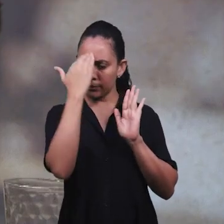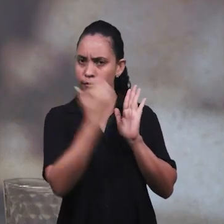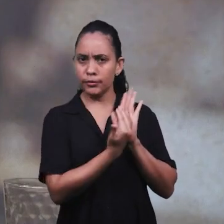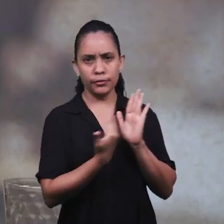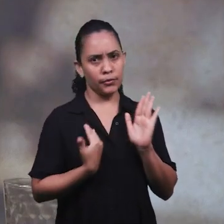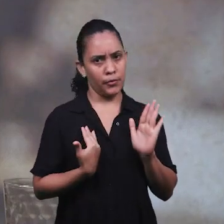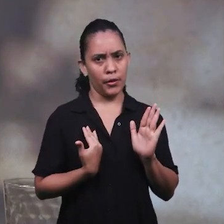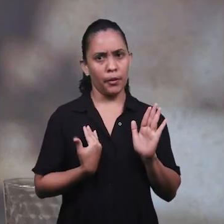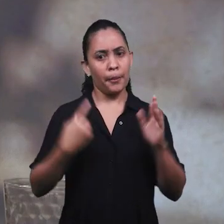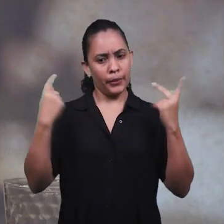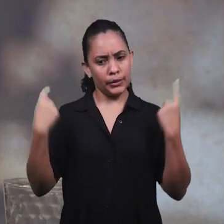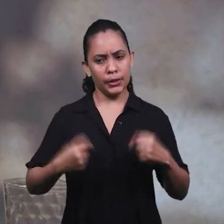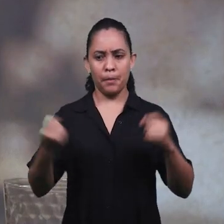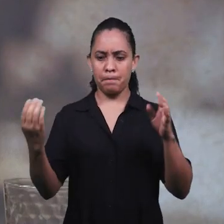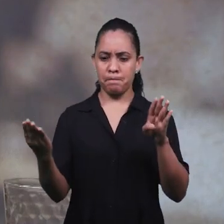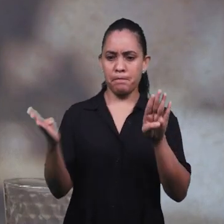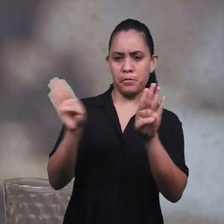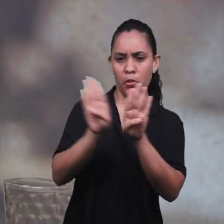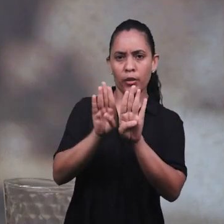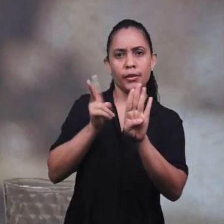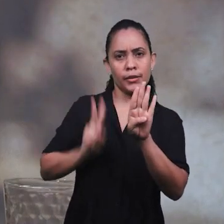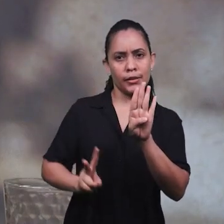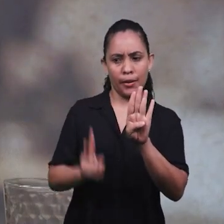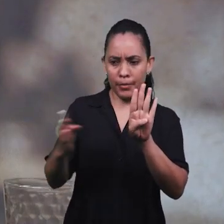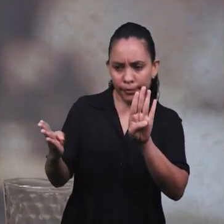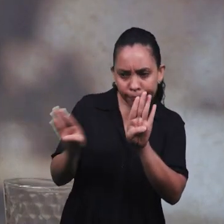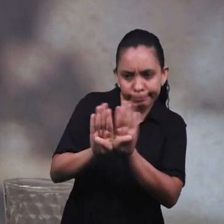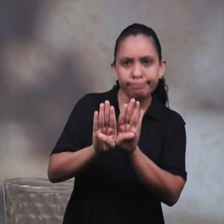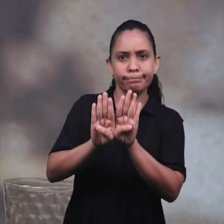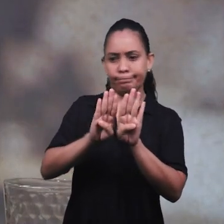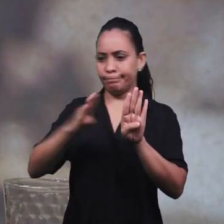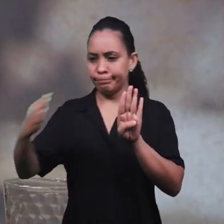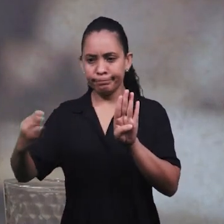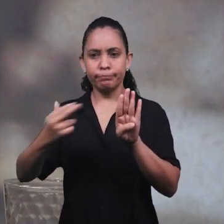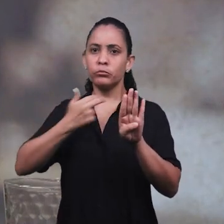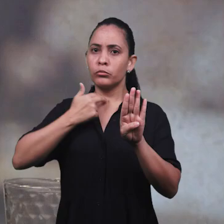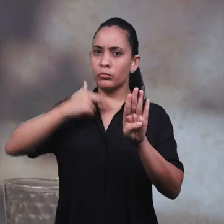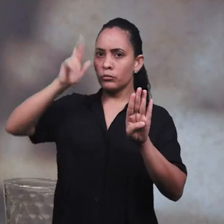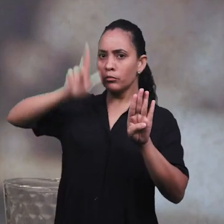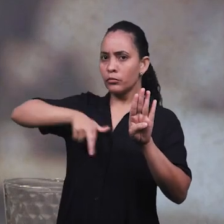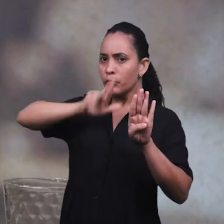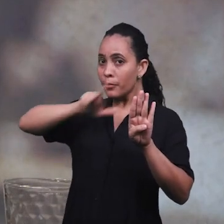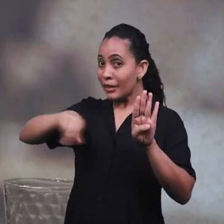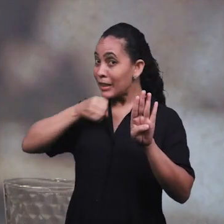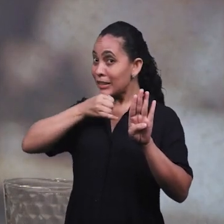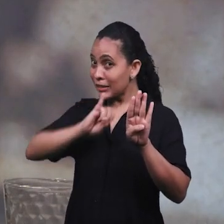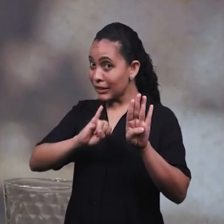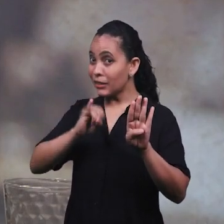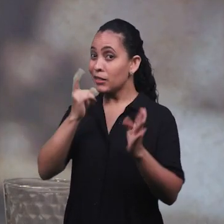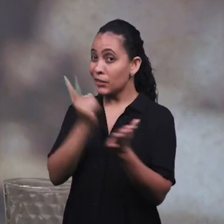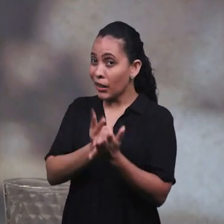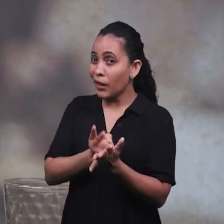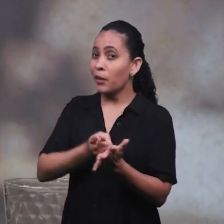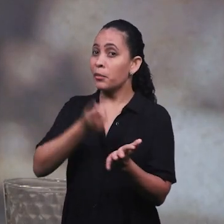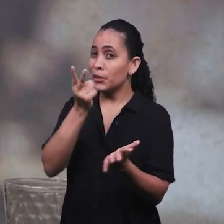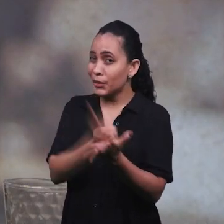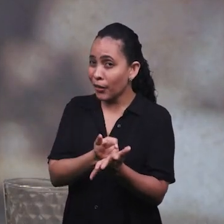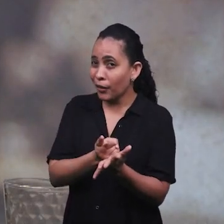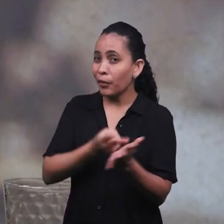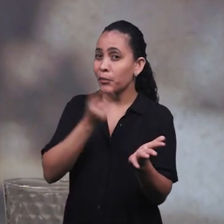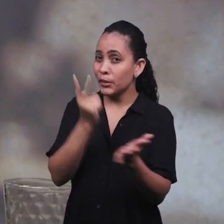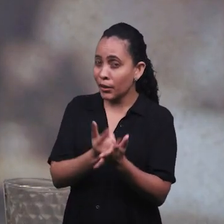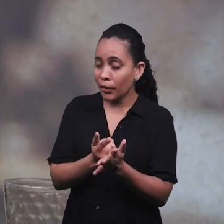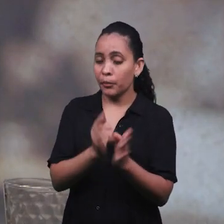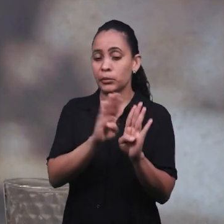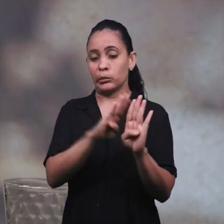regimento interno pode gerar uma aplicação de multa para ele. Se ele fizer isso de forma reiterada, essa multa